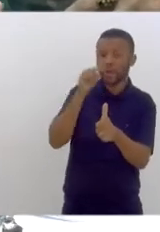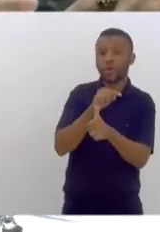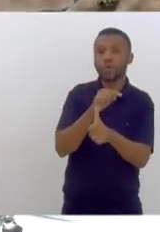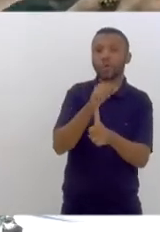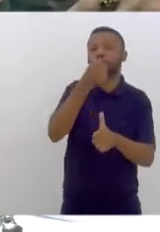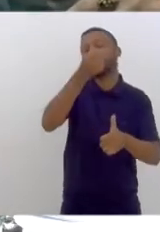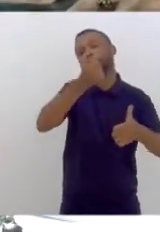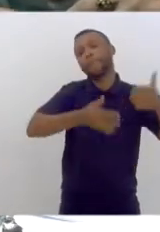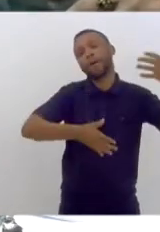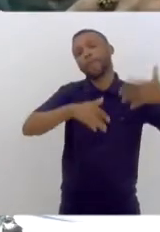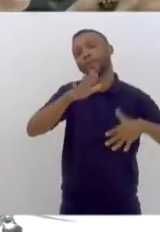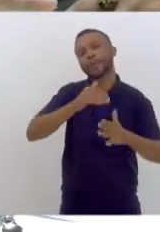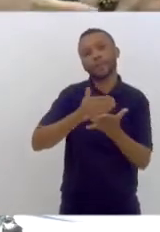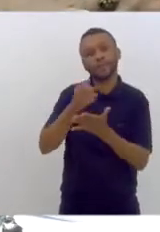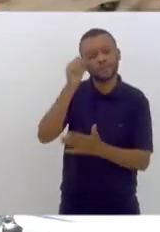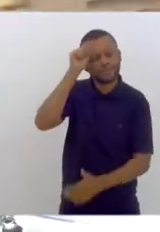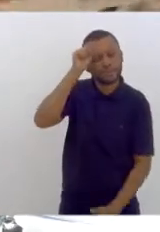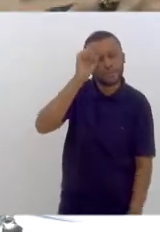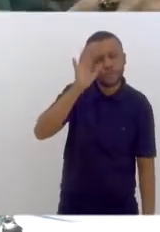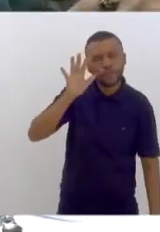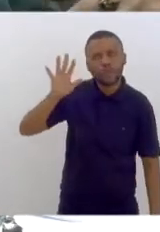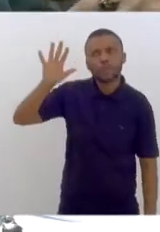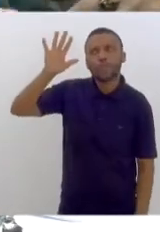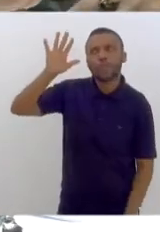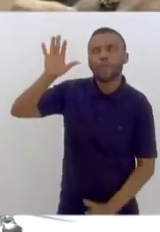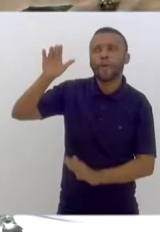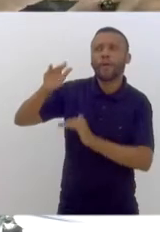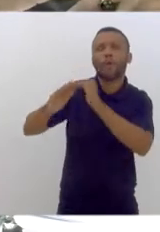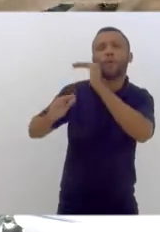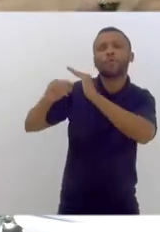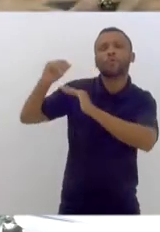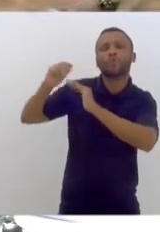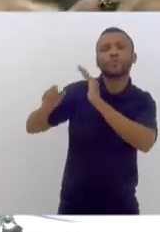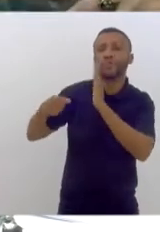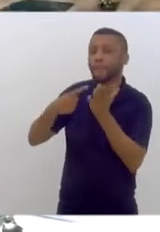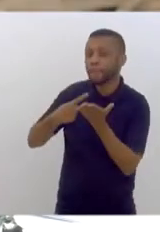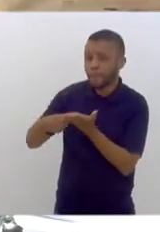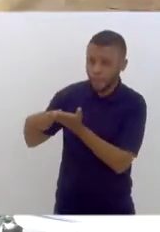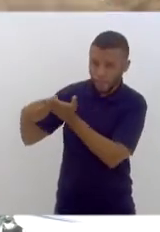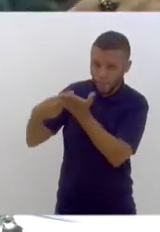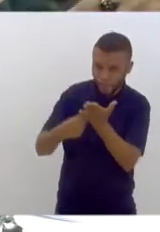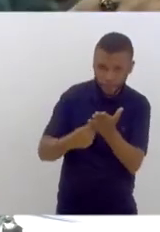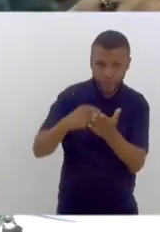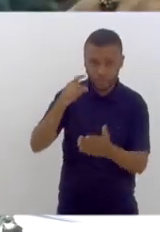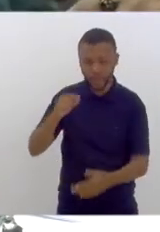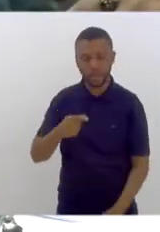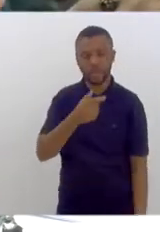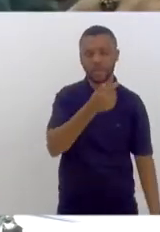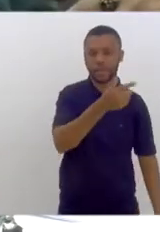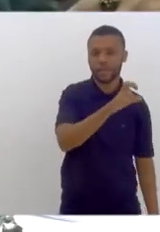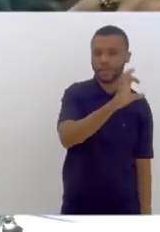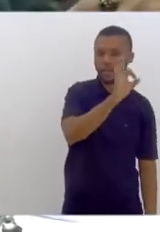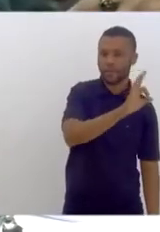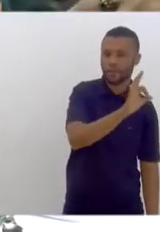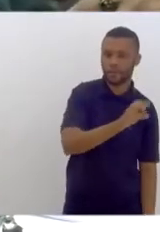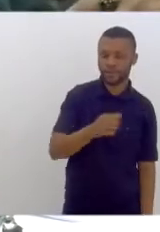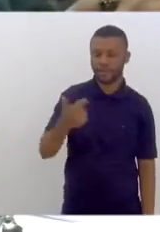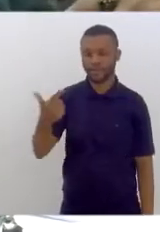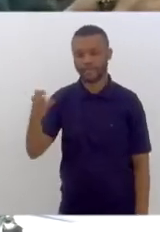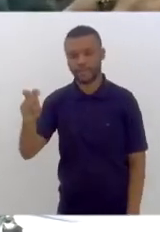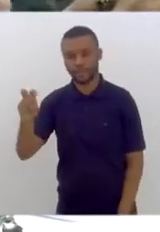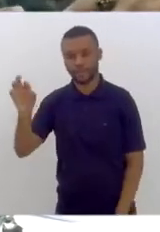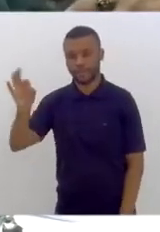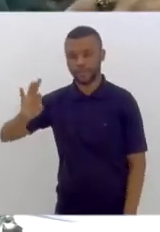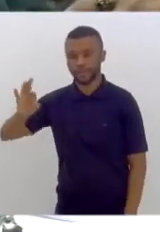se construindo um consenso, que é o 75-25, e, entre aspas,